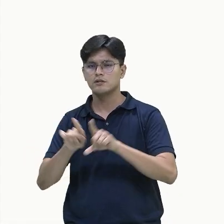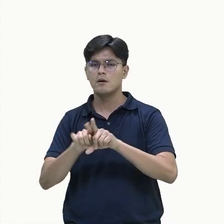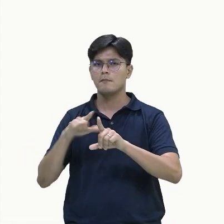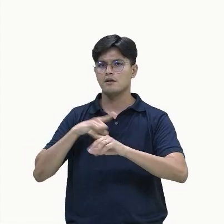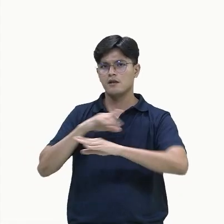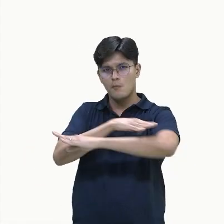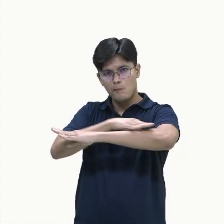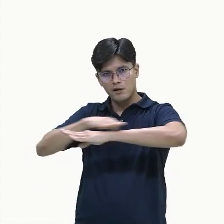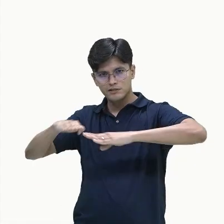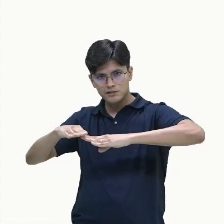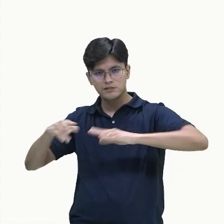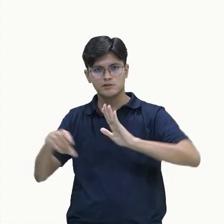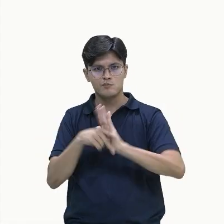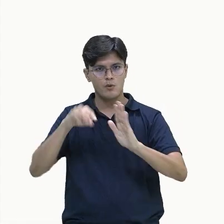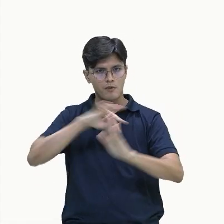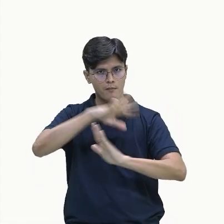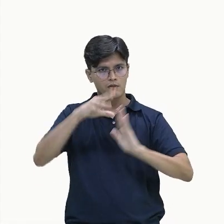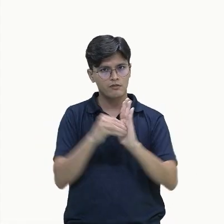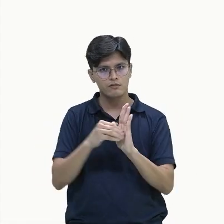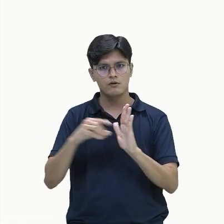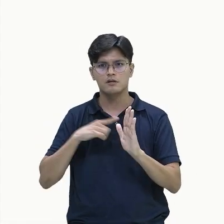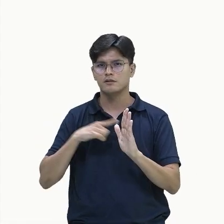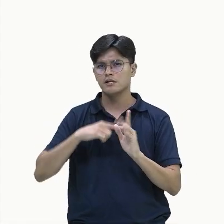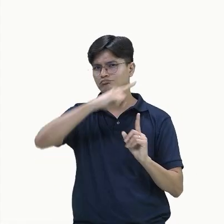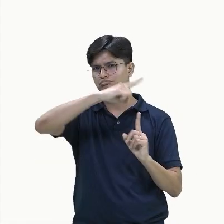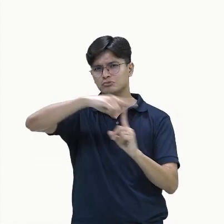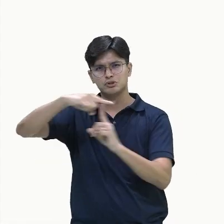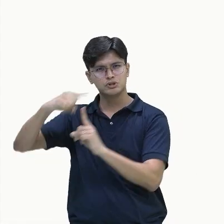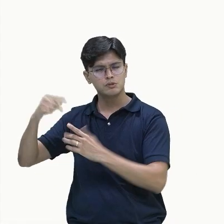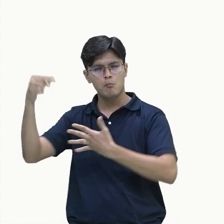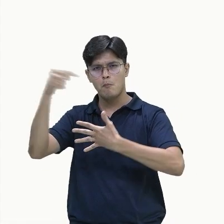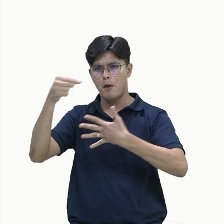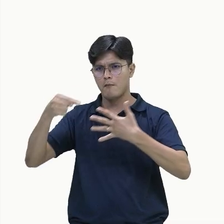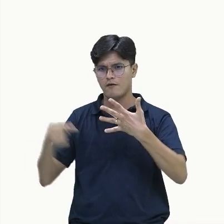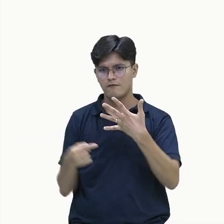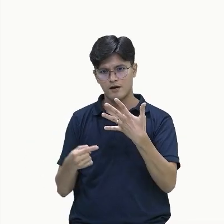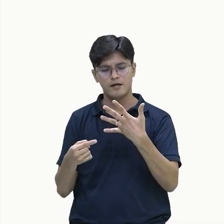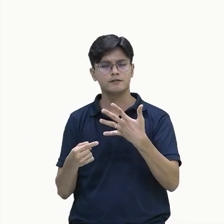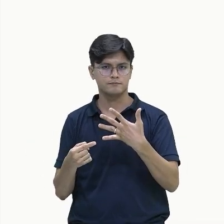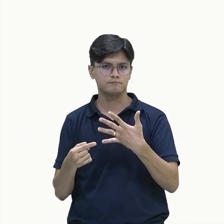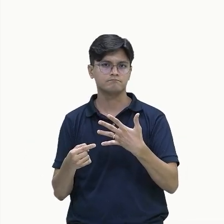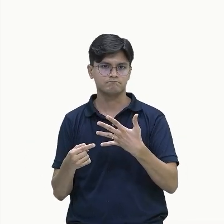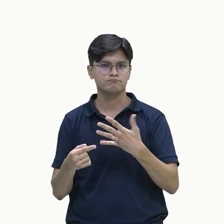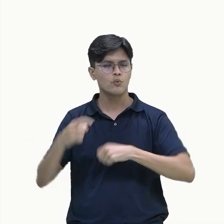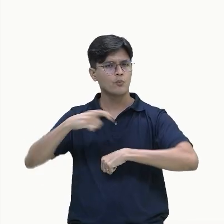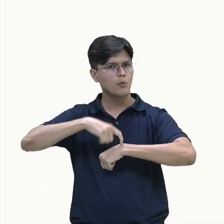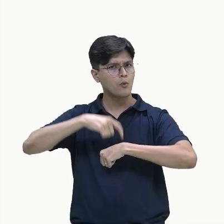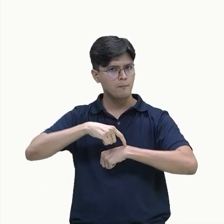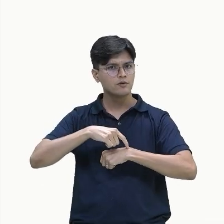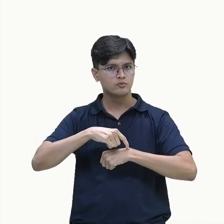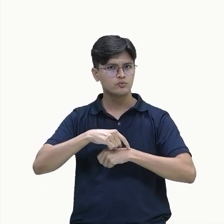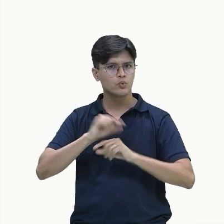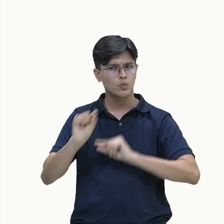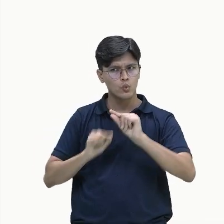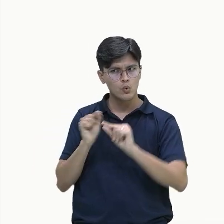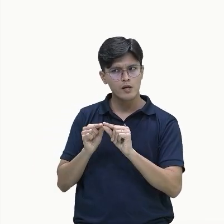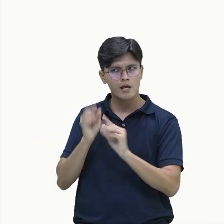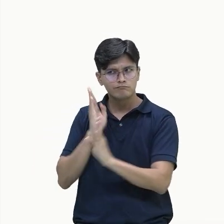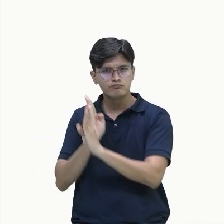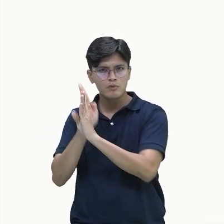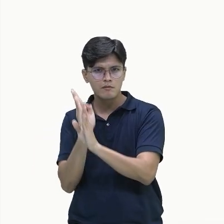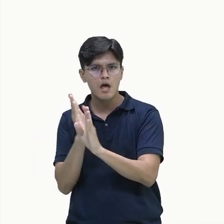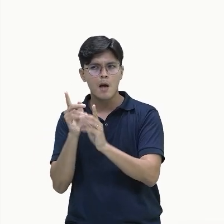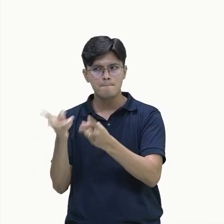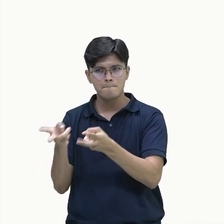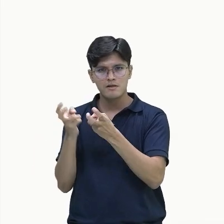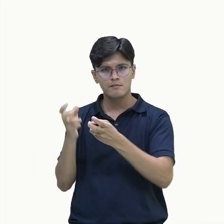das Guianas. Gente, quando a gente classifica esses relevos, a gente observa que não é uma área pequena, não,